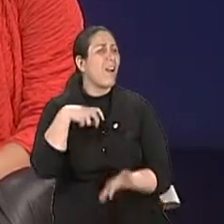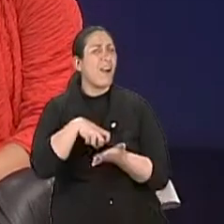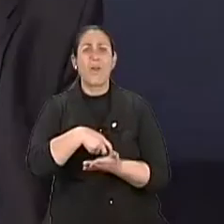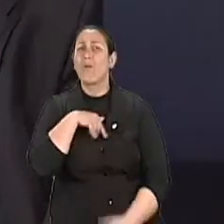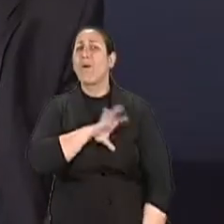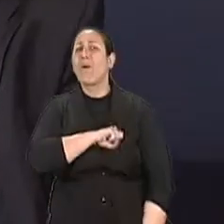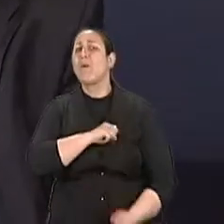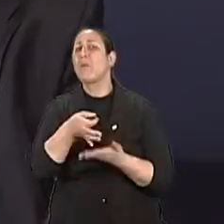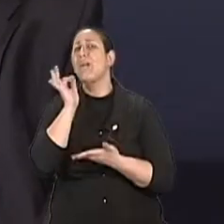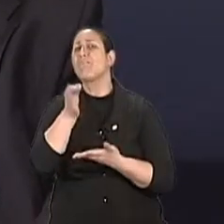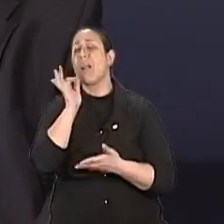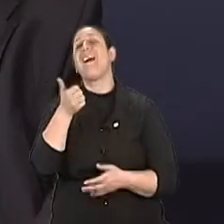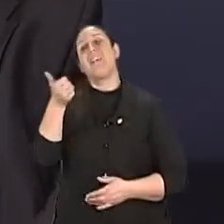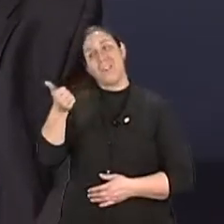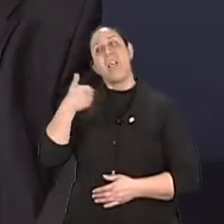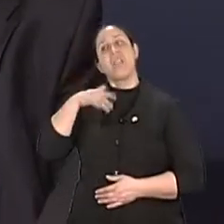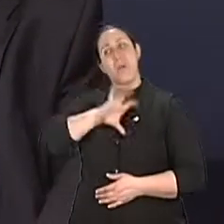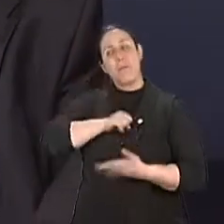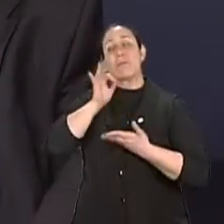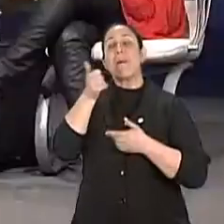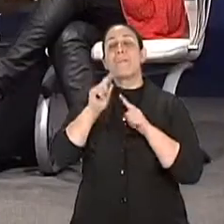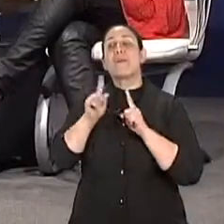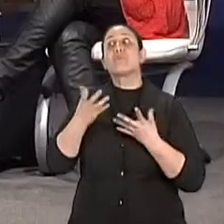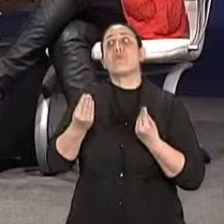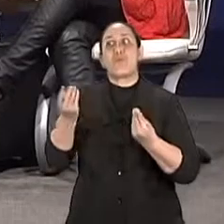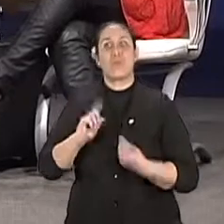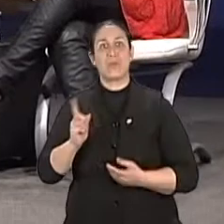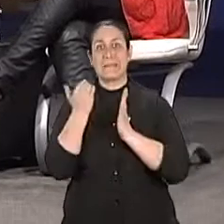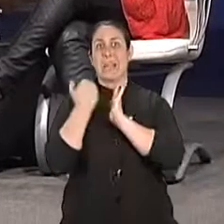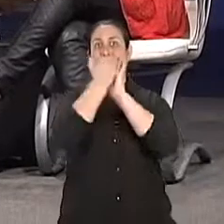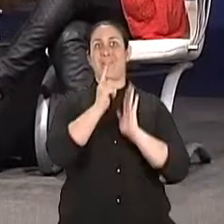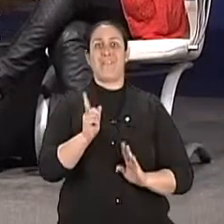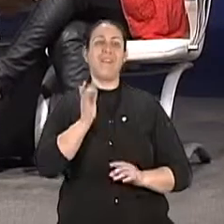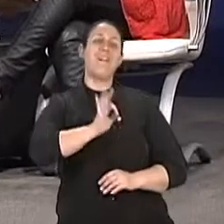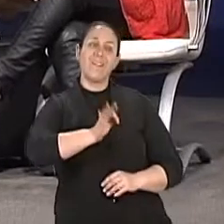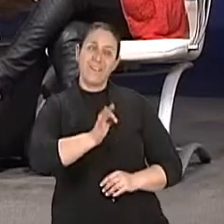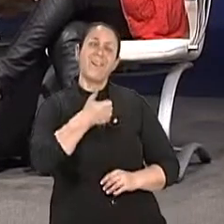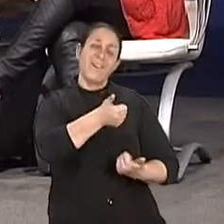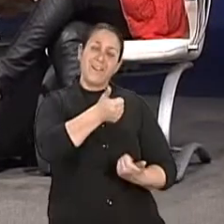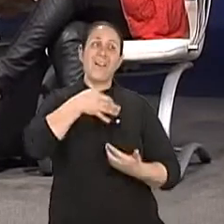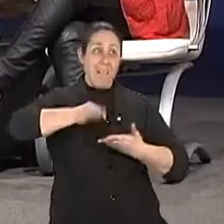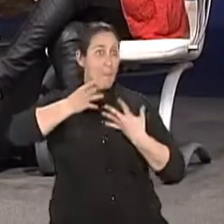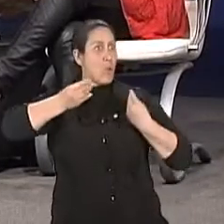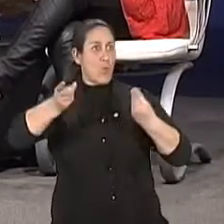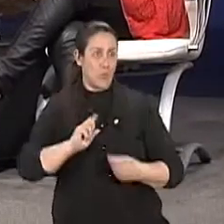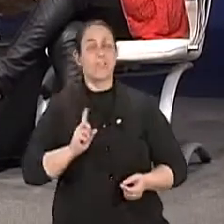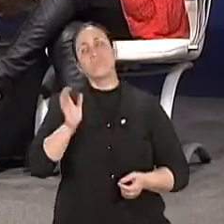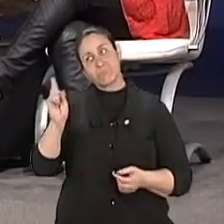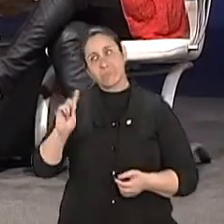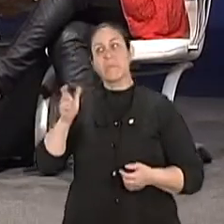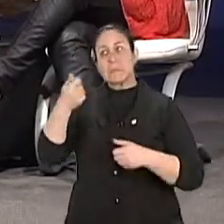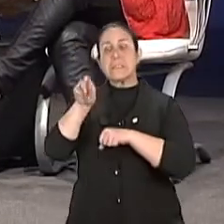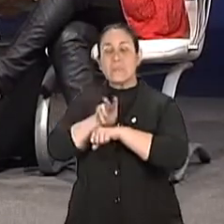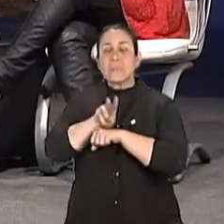Mas eu também... Mas é o excesso. O excesso. Não, mas eu tomo em excesso às vezes. Isso eu tenho que me policiar. Se eu diminuir, eu vou perder menos